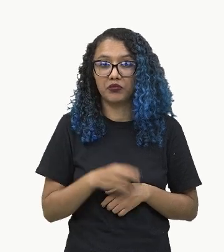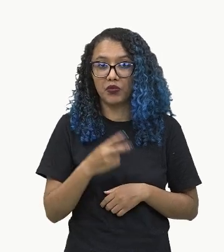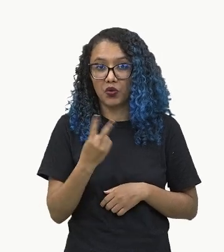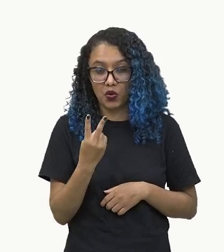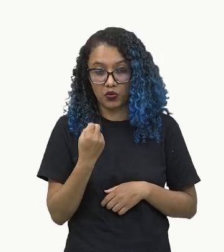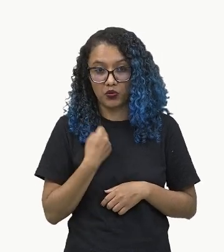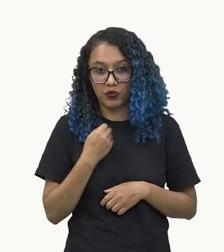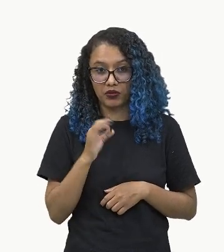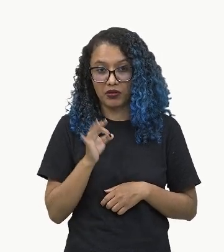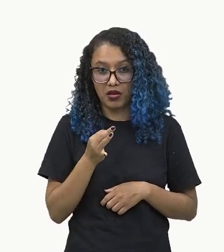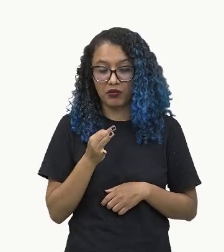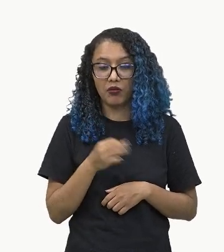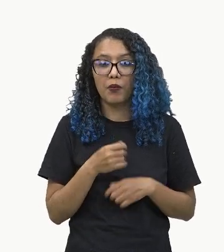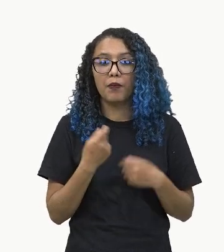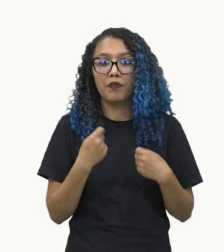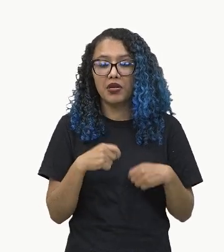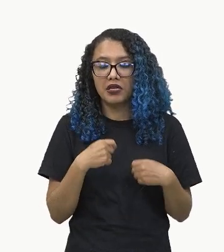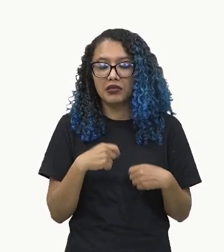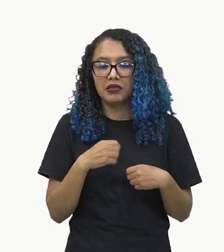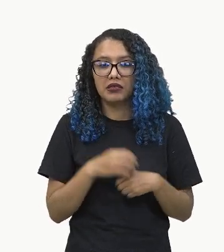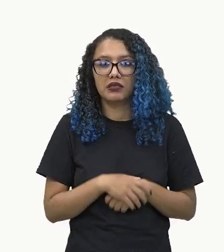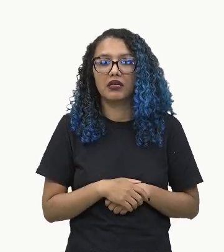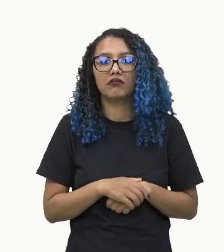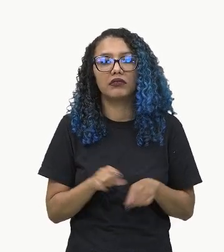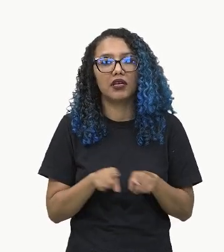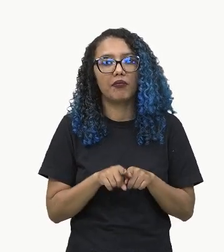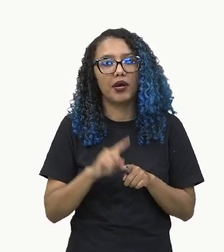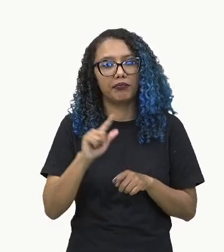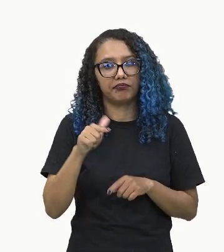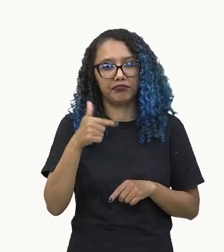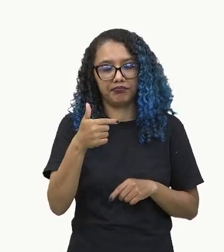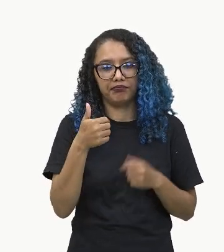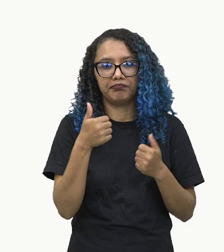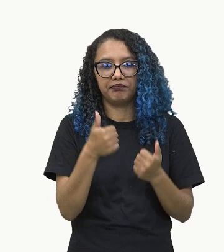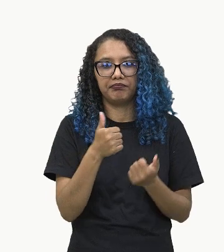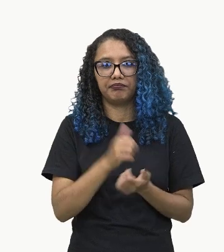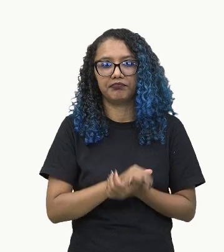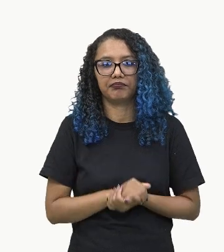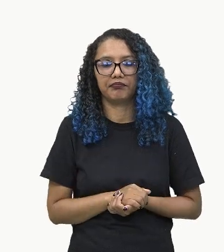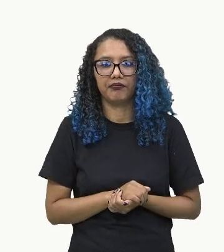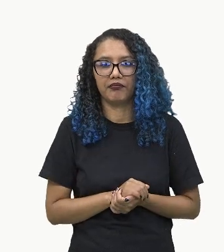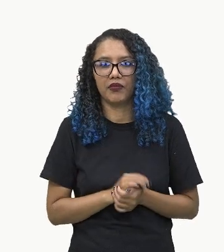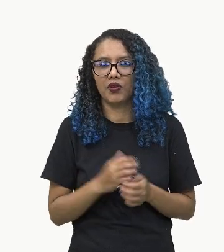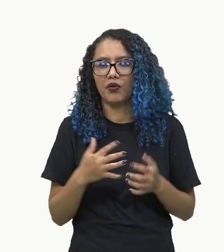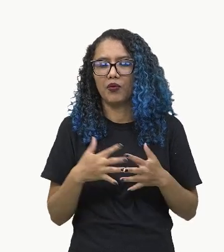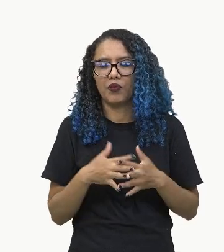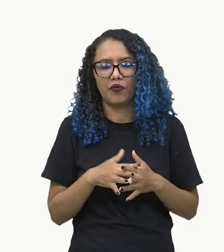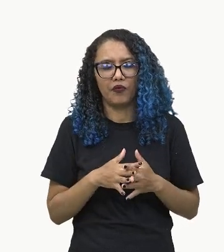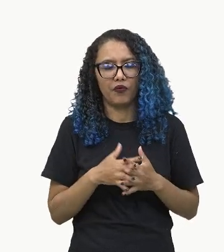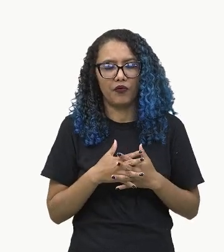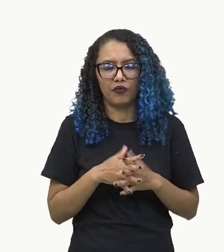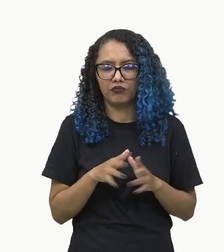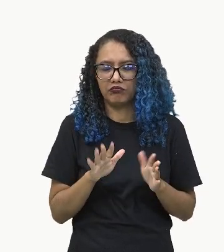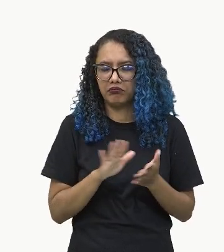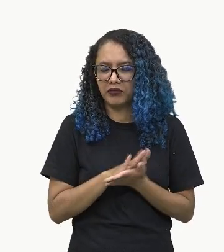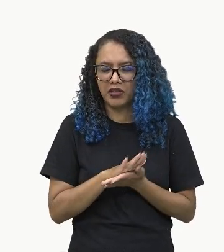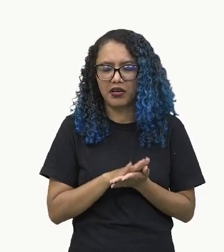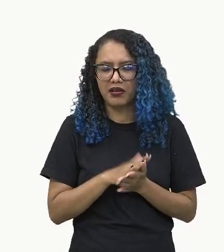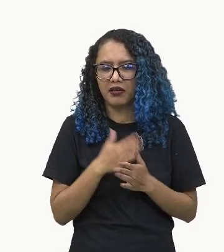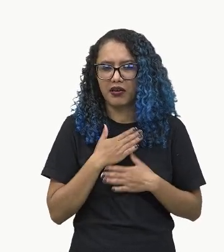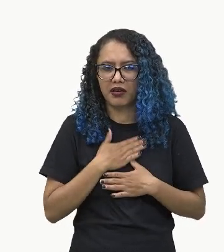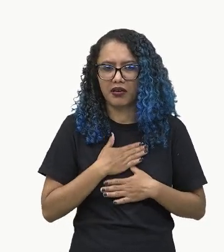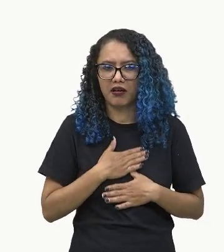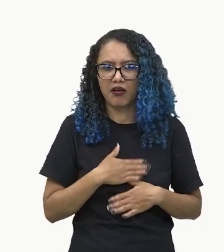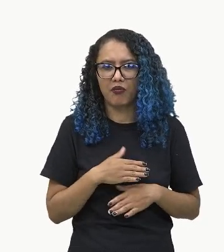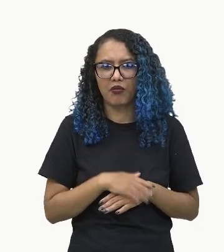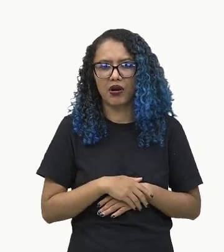estar elevados ao quadrado. Tá bom? Então, não se confundam. Não vão querer passar o 4